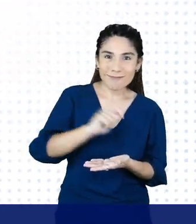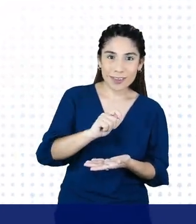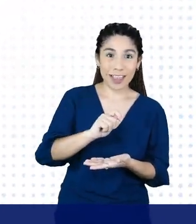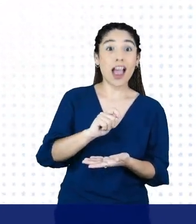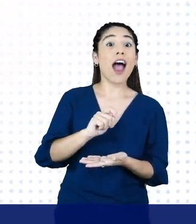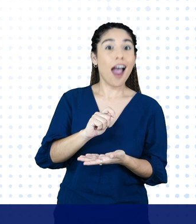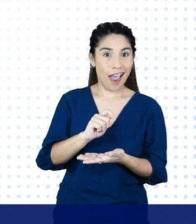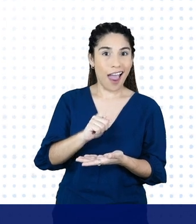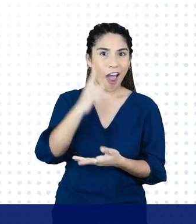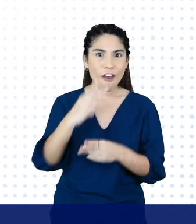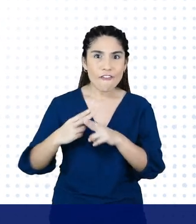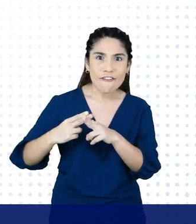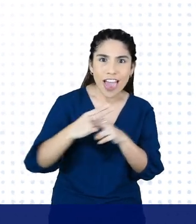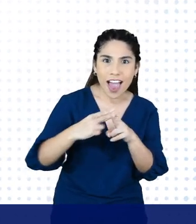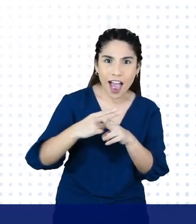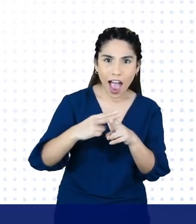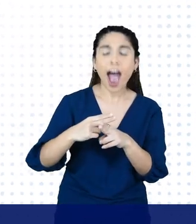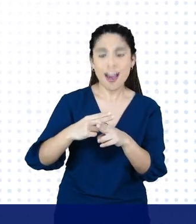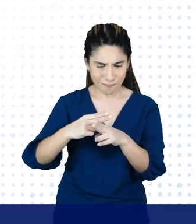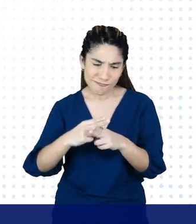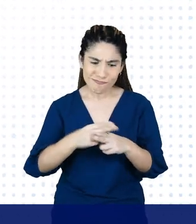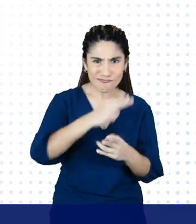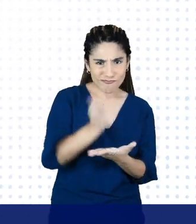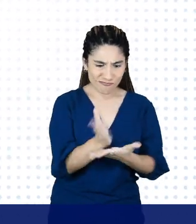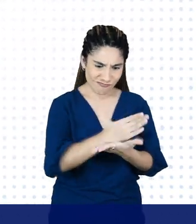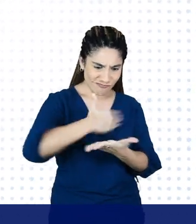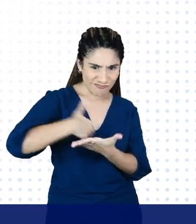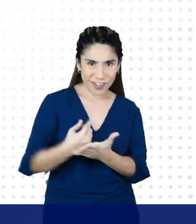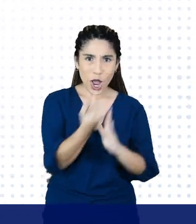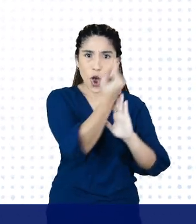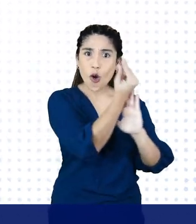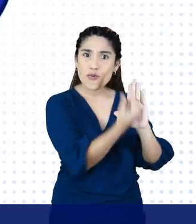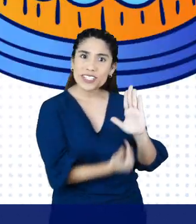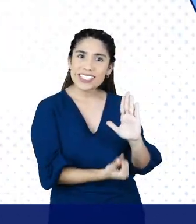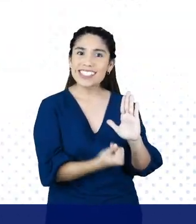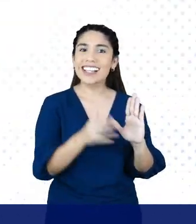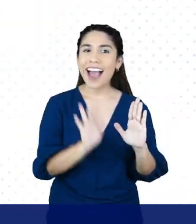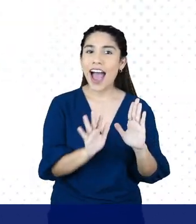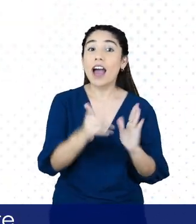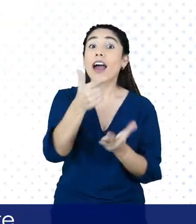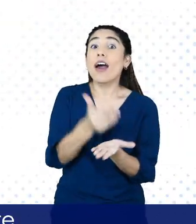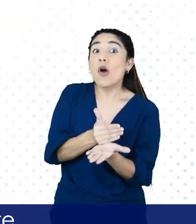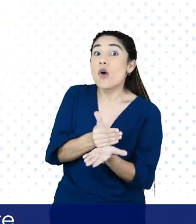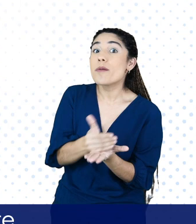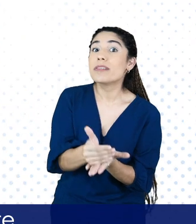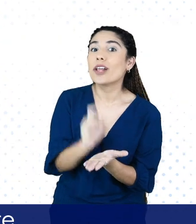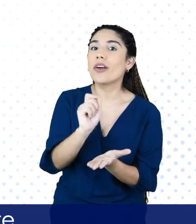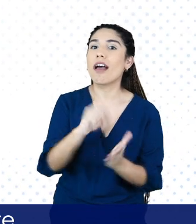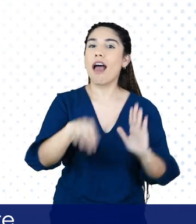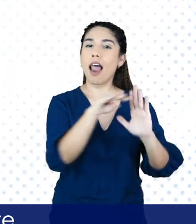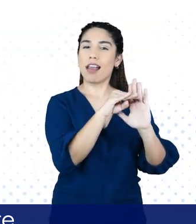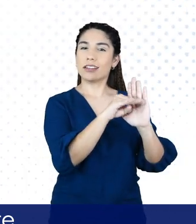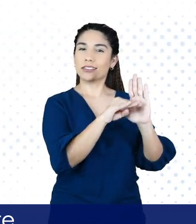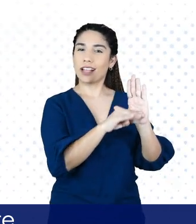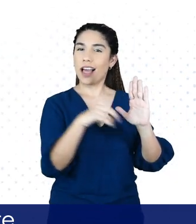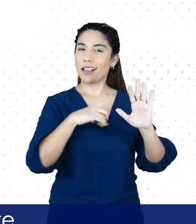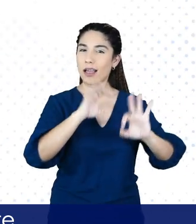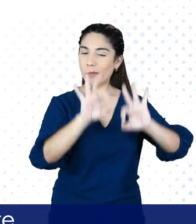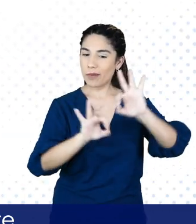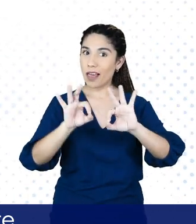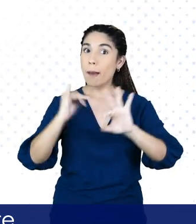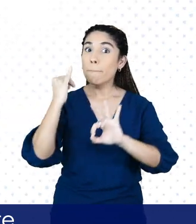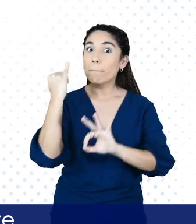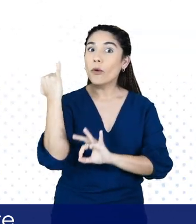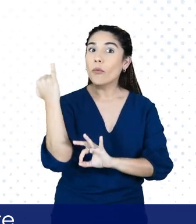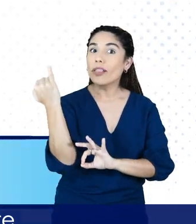Uma faca para dividir os custos entre todo mundo. Pimenta a gosto. Antes de começar, esta receita tem